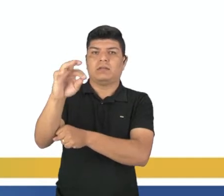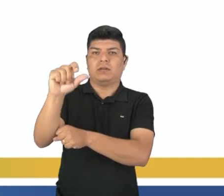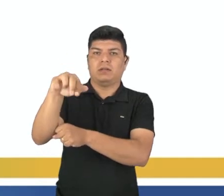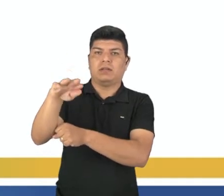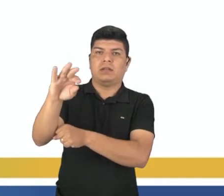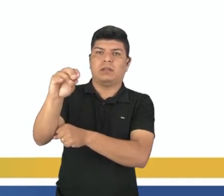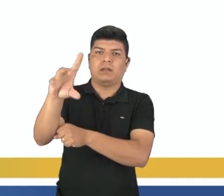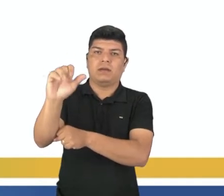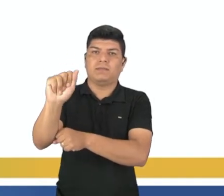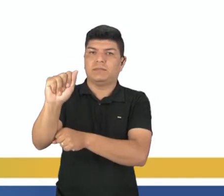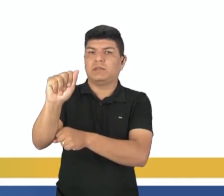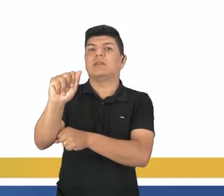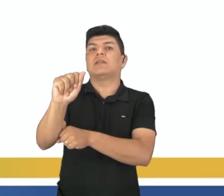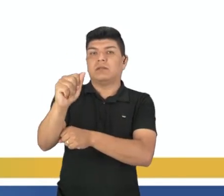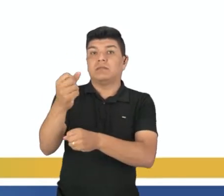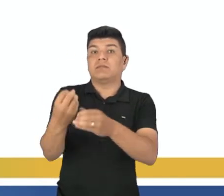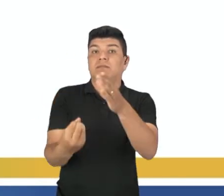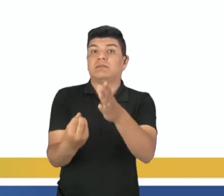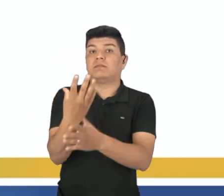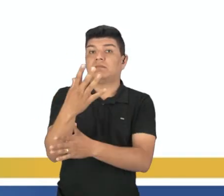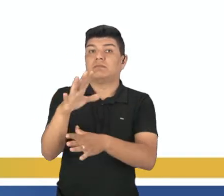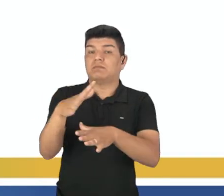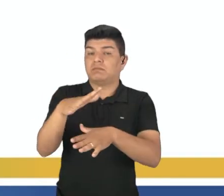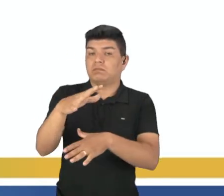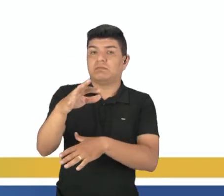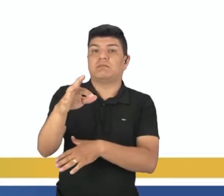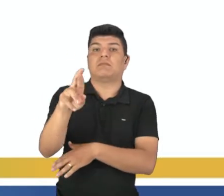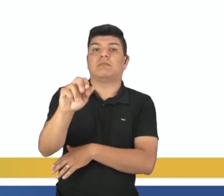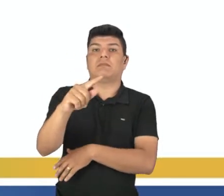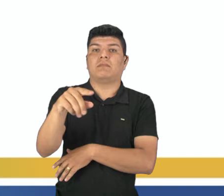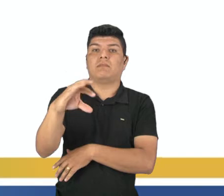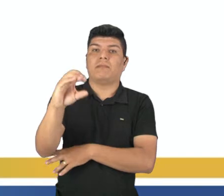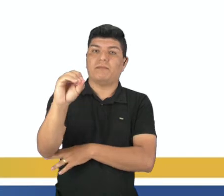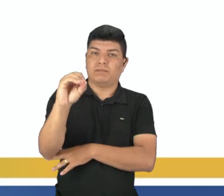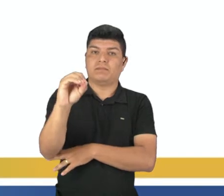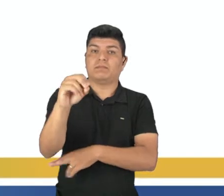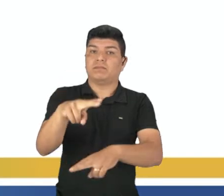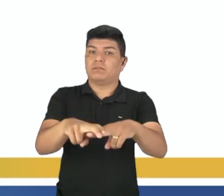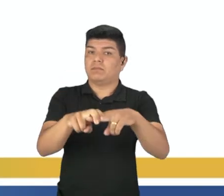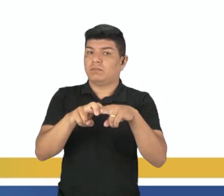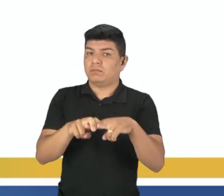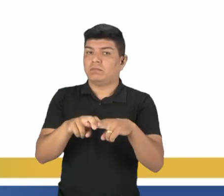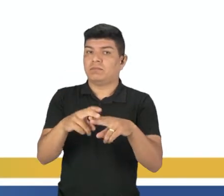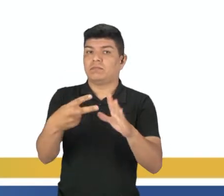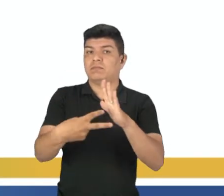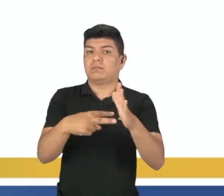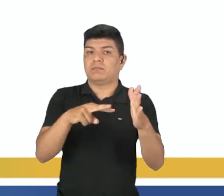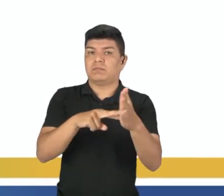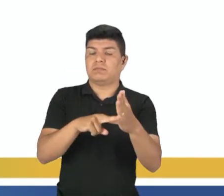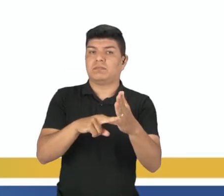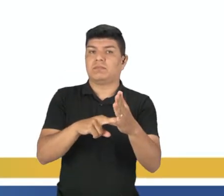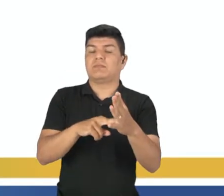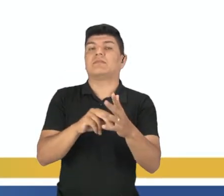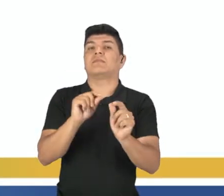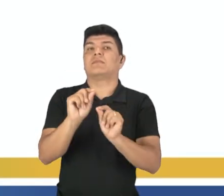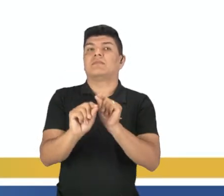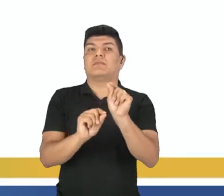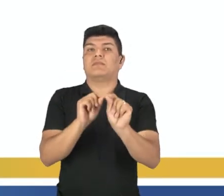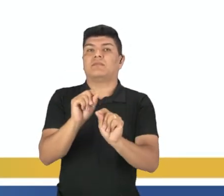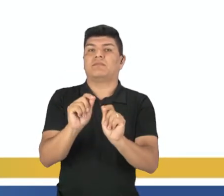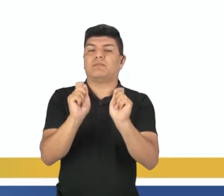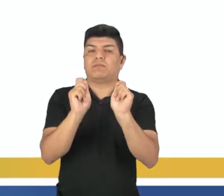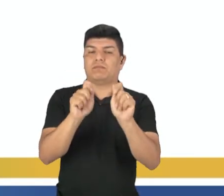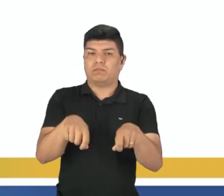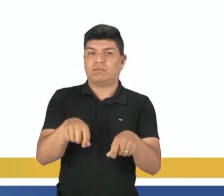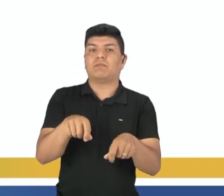180 graus, que forma ali um ângulo raso, né? Bom, então isso quer dizer que a gente